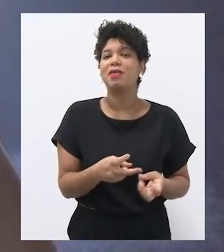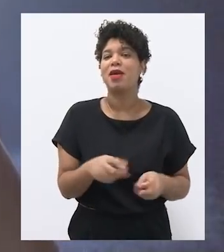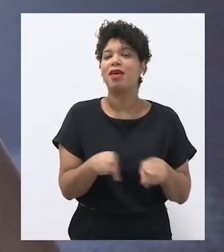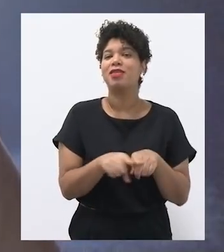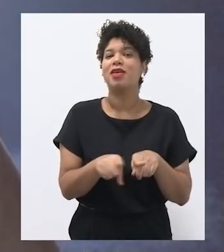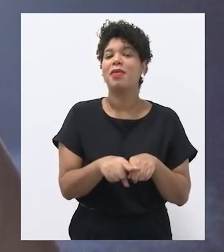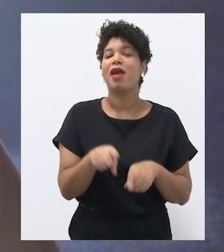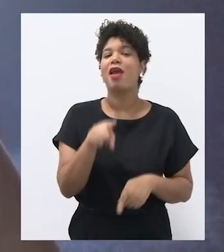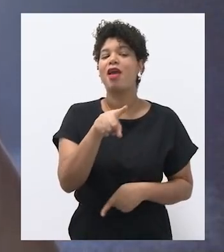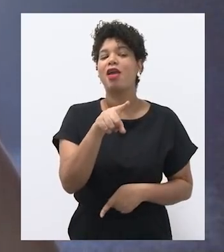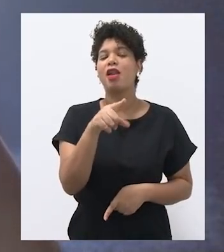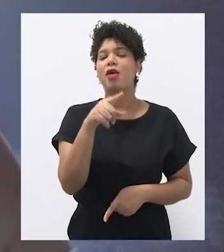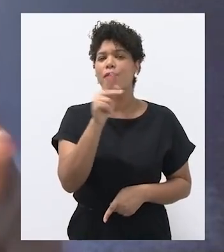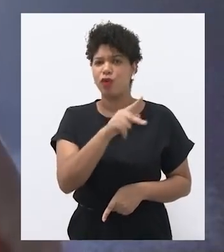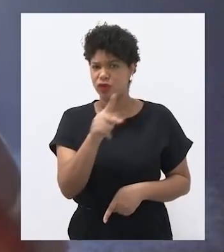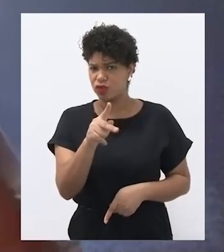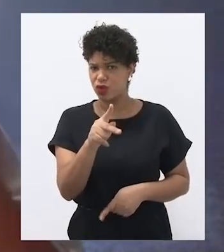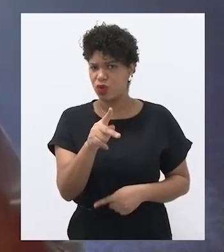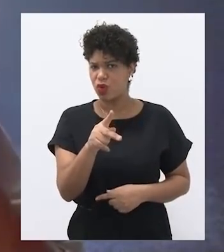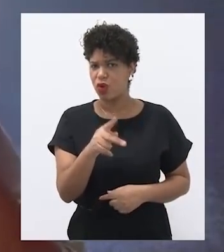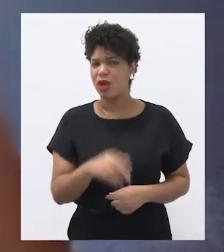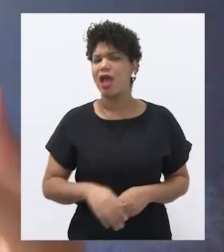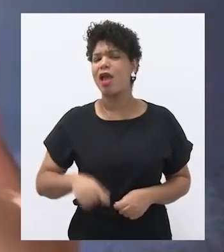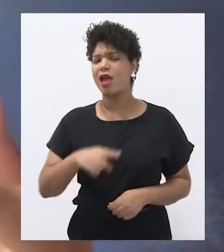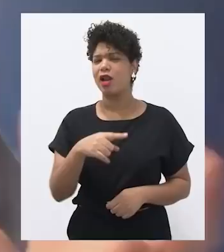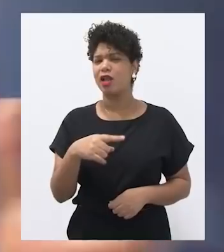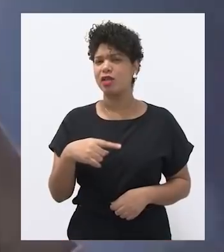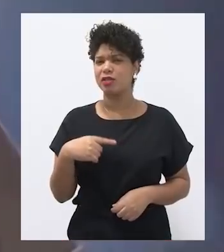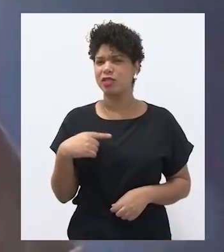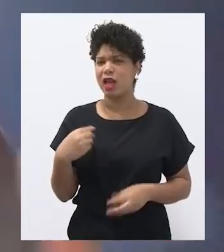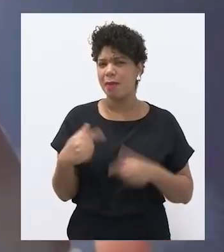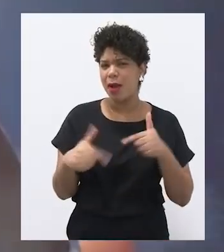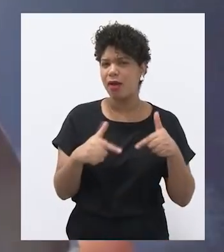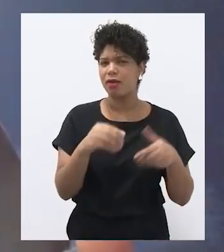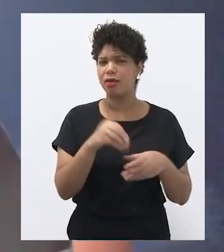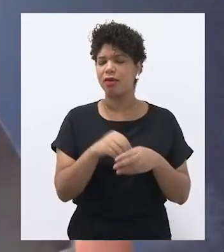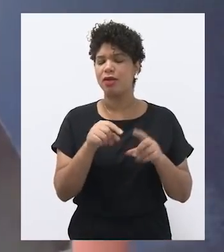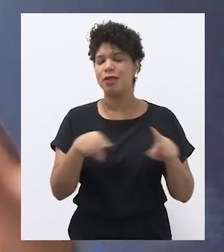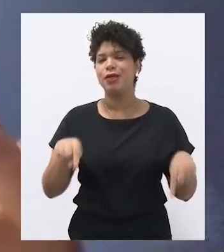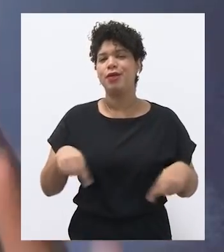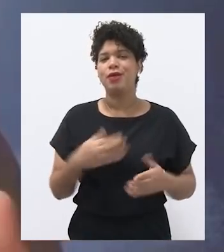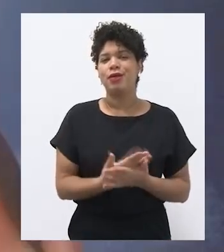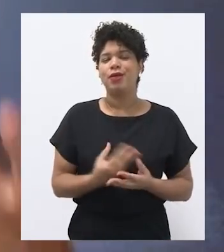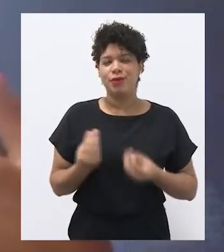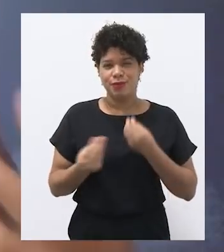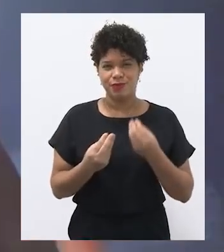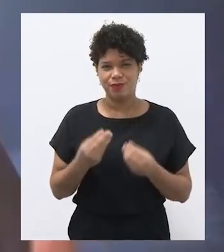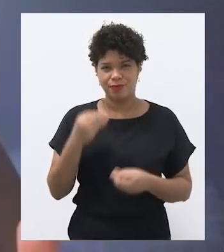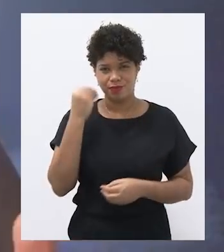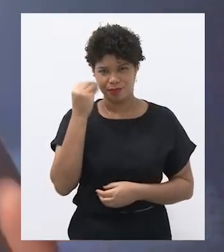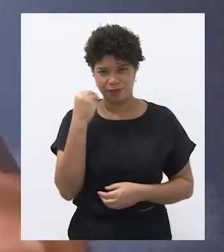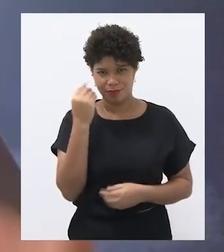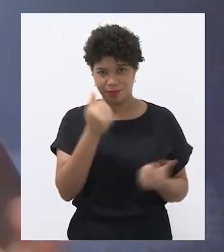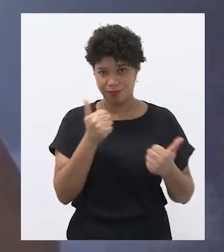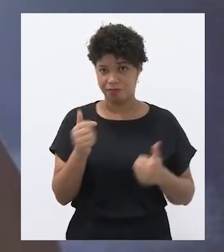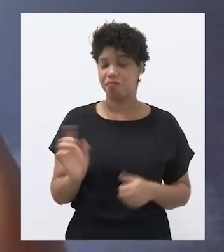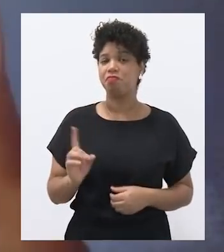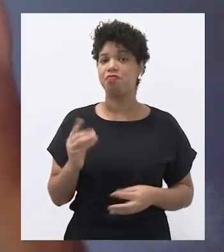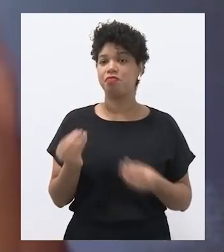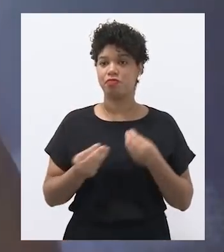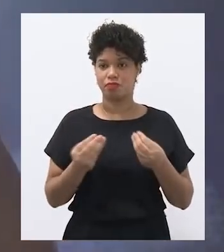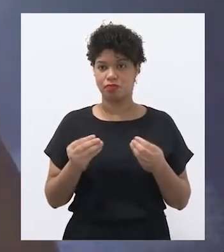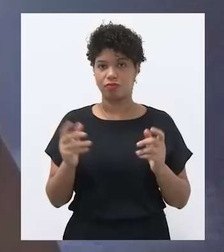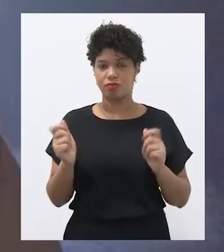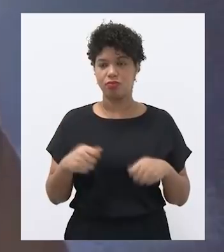professor? Por que a gente não consegue entregar essa métrica que faça sentido do ponto de vista